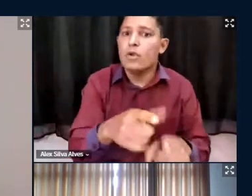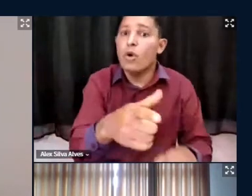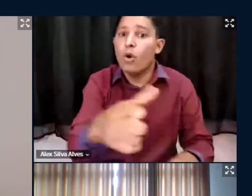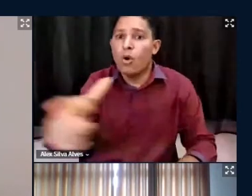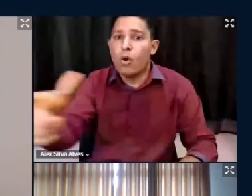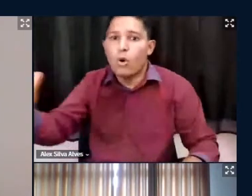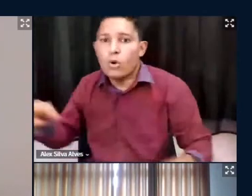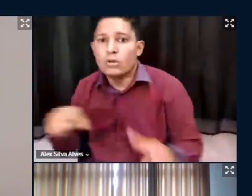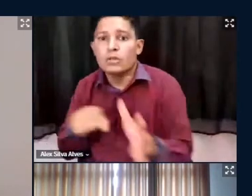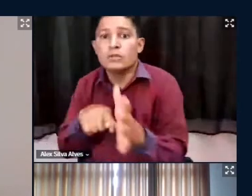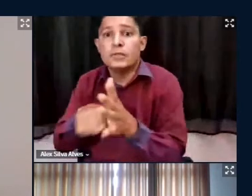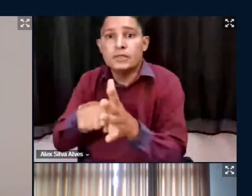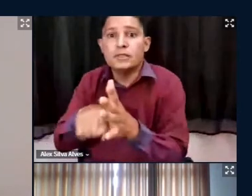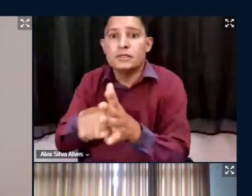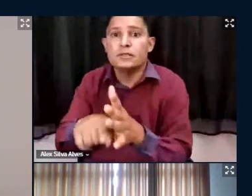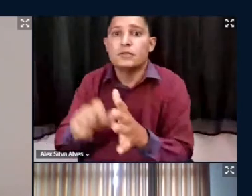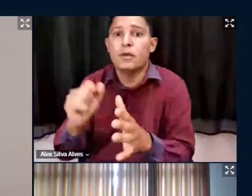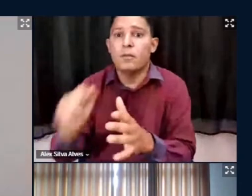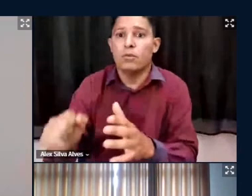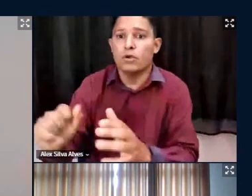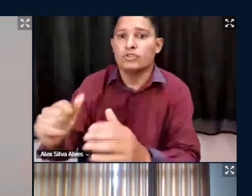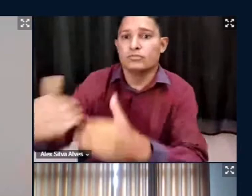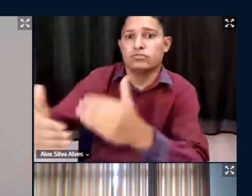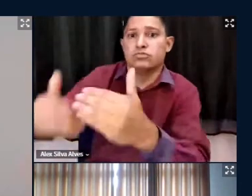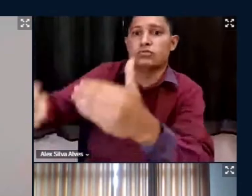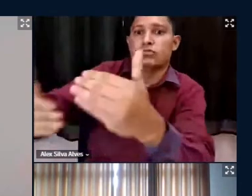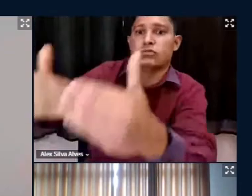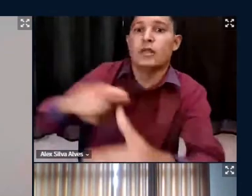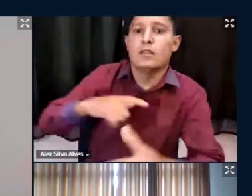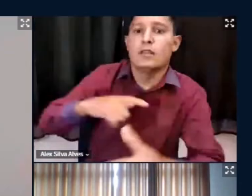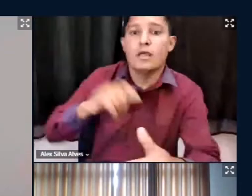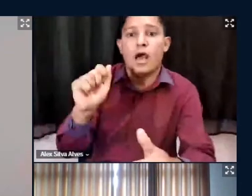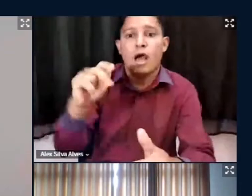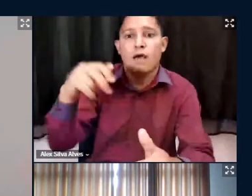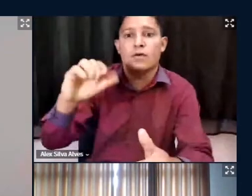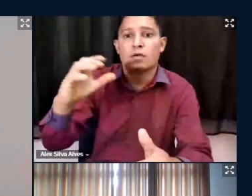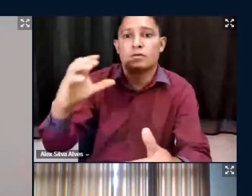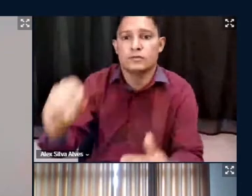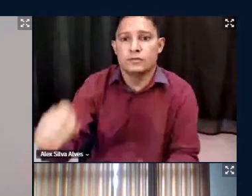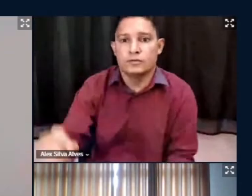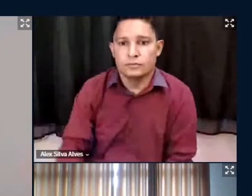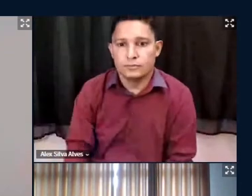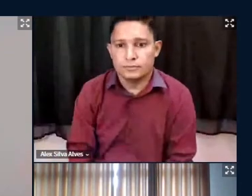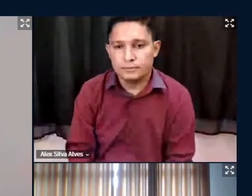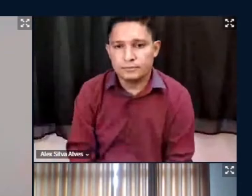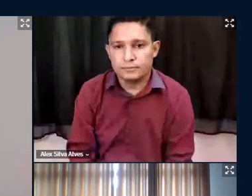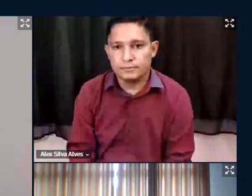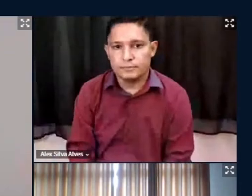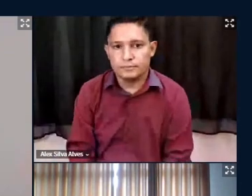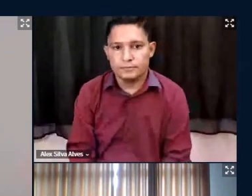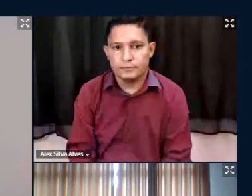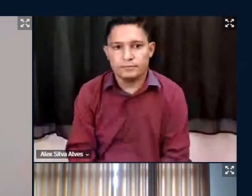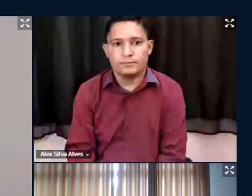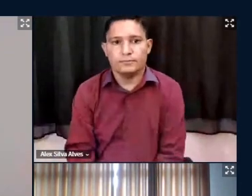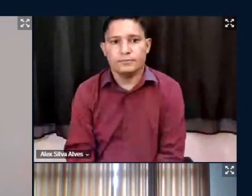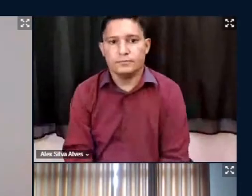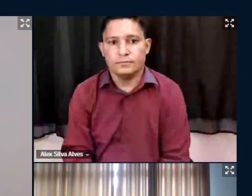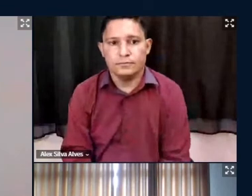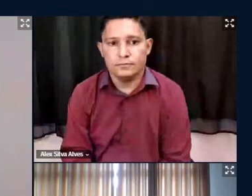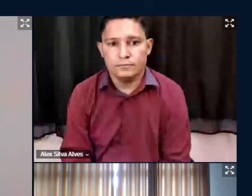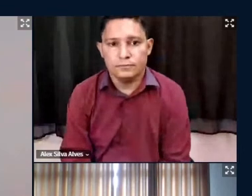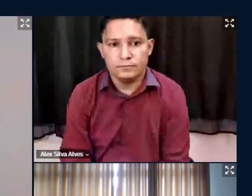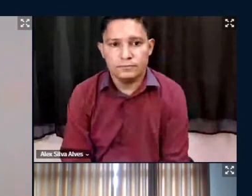termo na pesquisa. E assim como outras pesquisas que já foram e outras pesquisas em curso